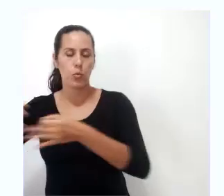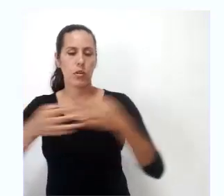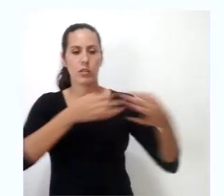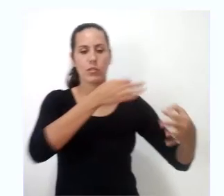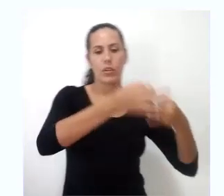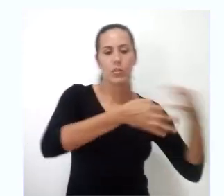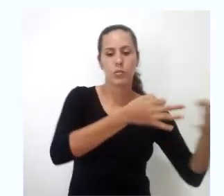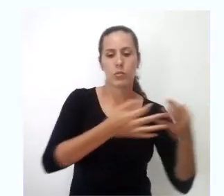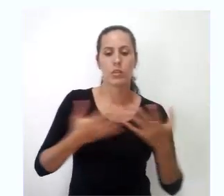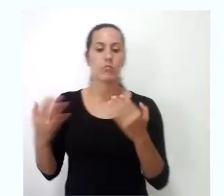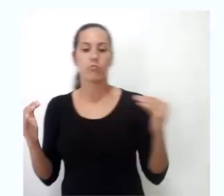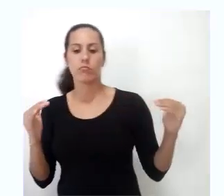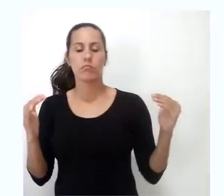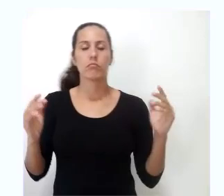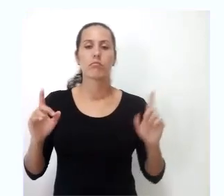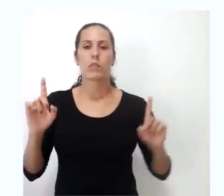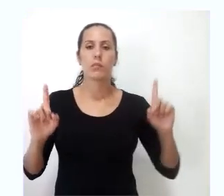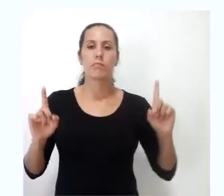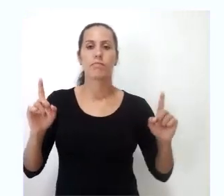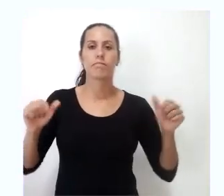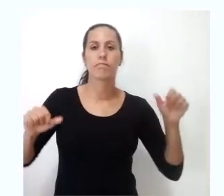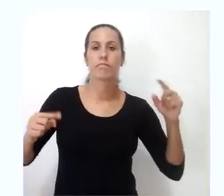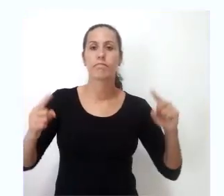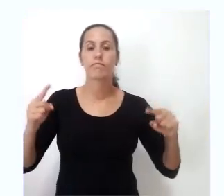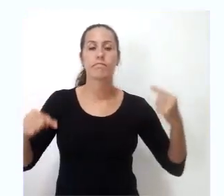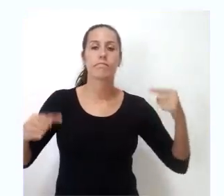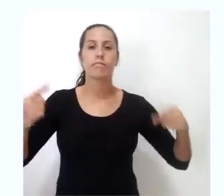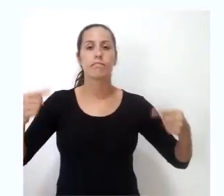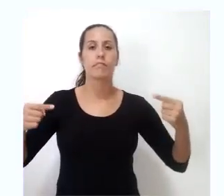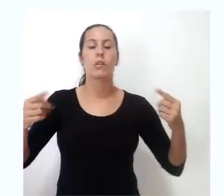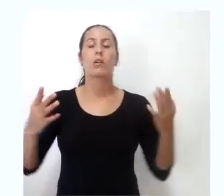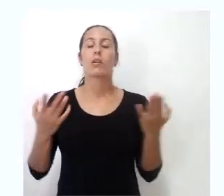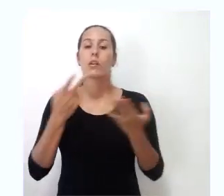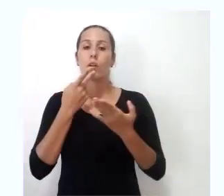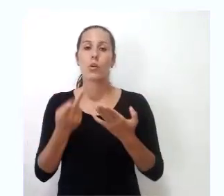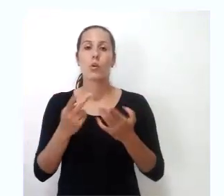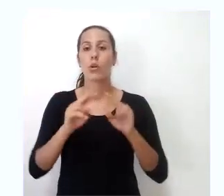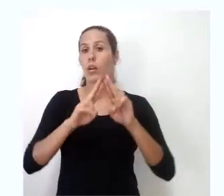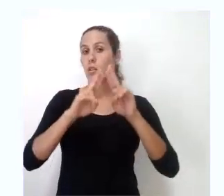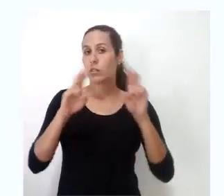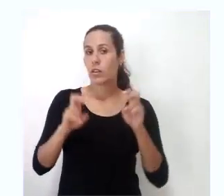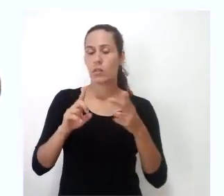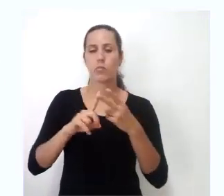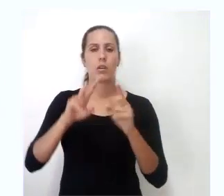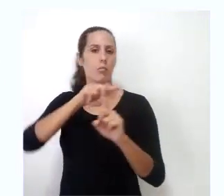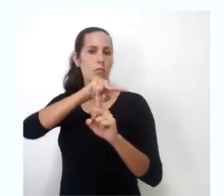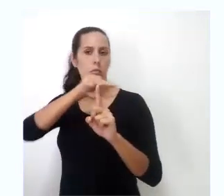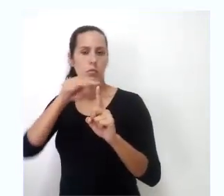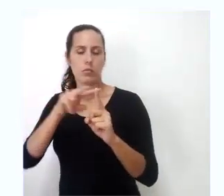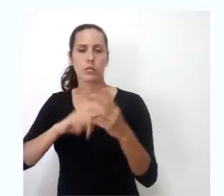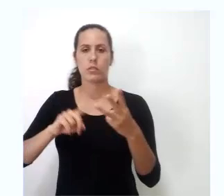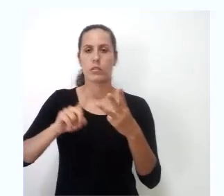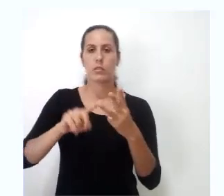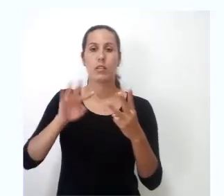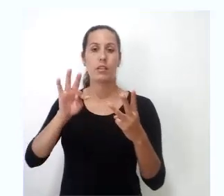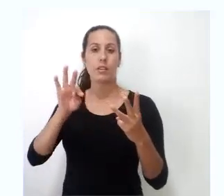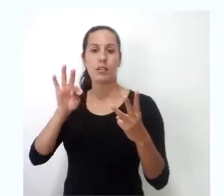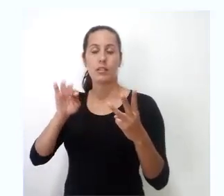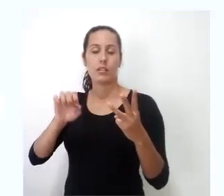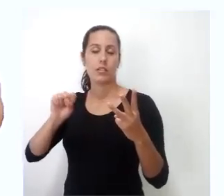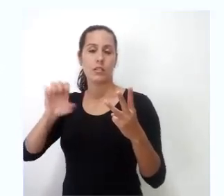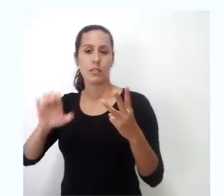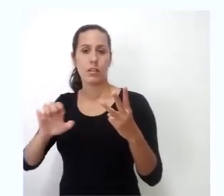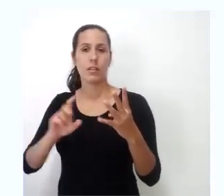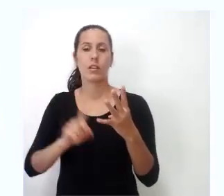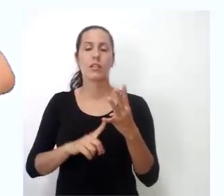argumentação. Argumentação, ponto de vista. Argumentação, tema. Argumentação, tese. Argumentação é o